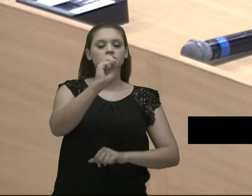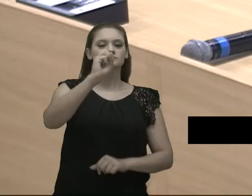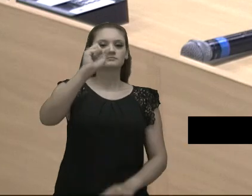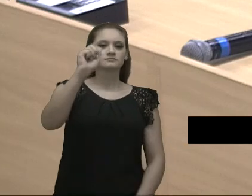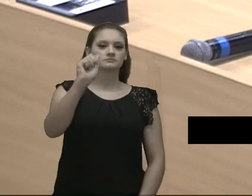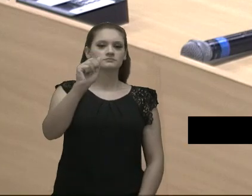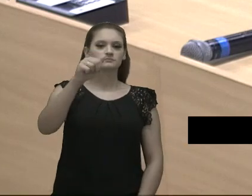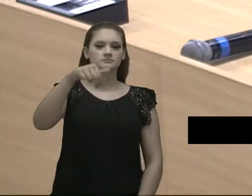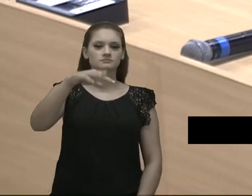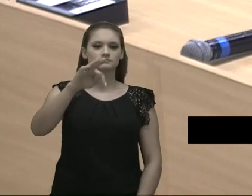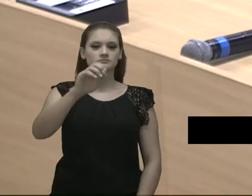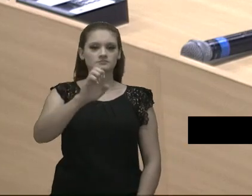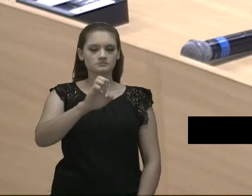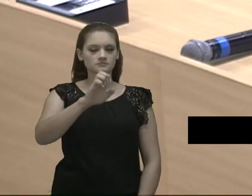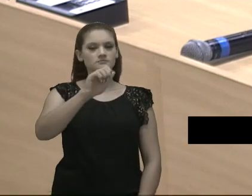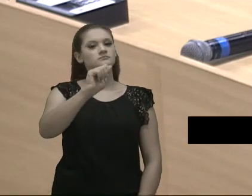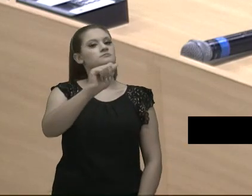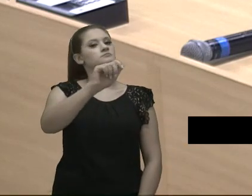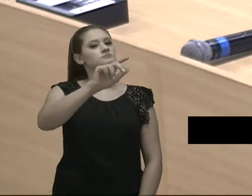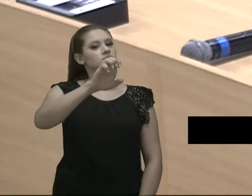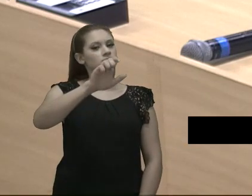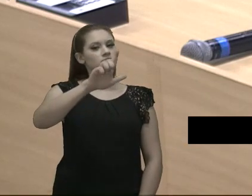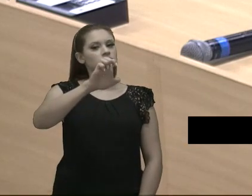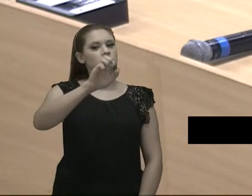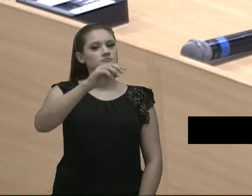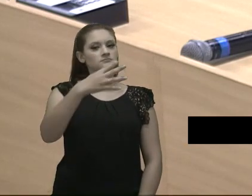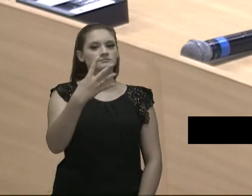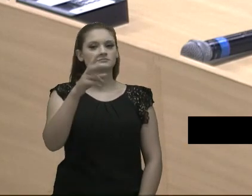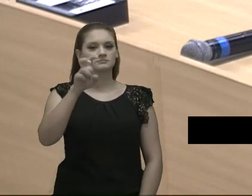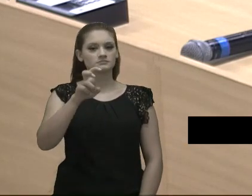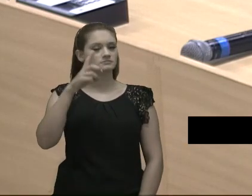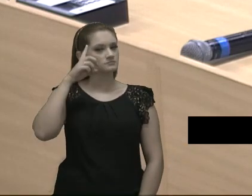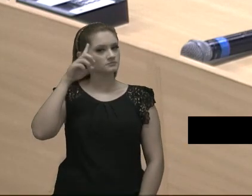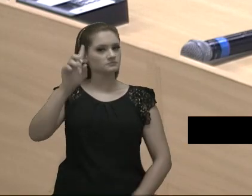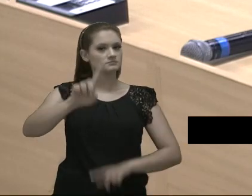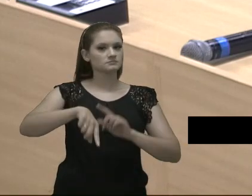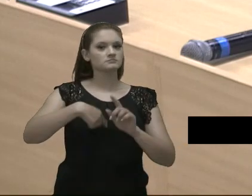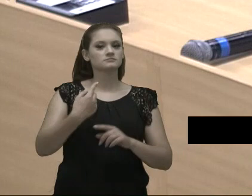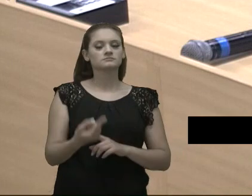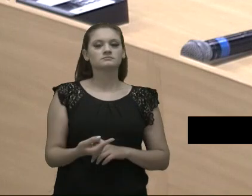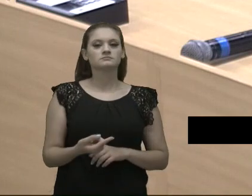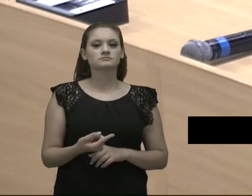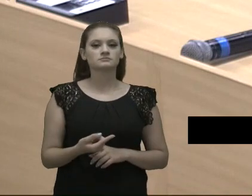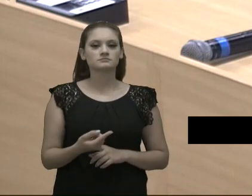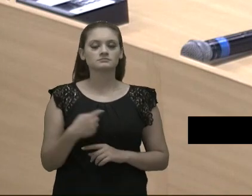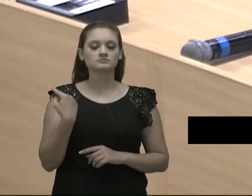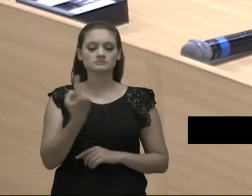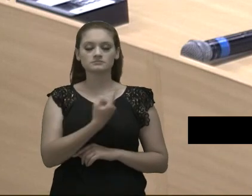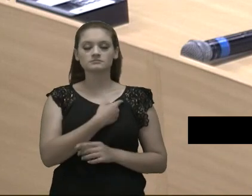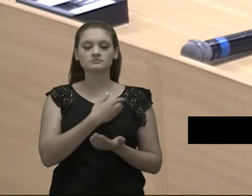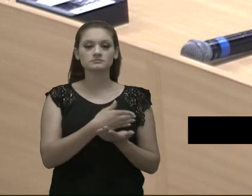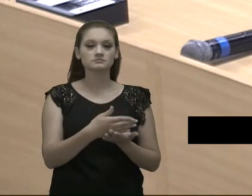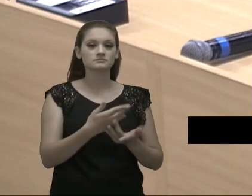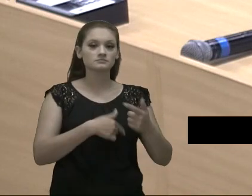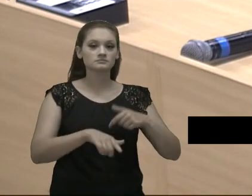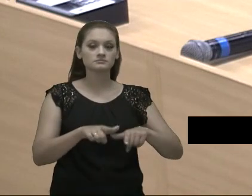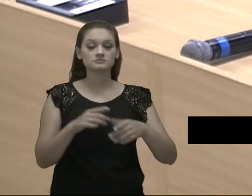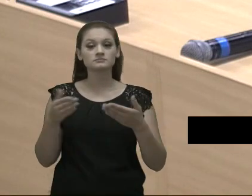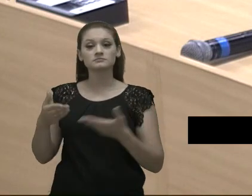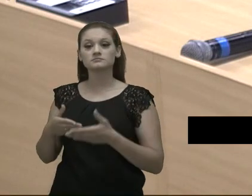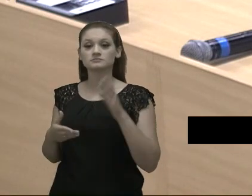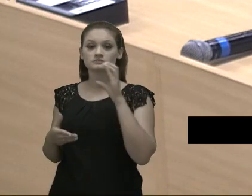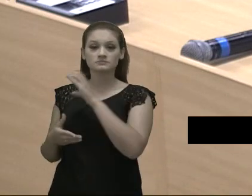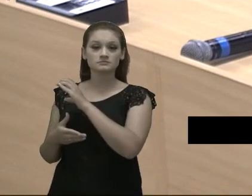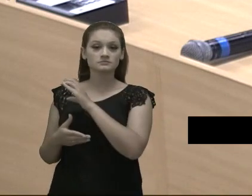O senhor participou dos dois? Dos dois. 45 dias, mais ou menos, depois da que a gente assumiu. E agora, recentemente, a